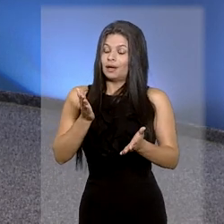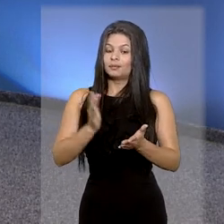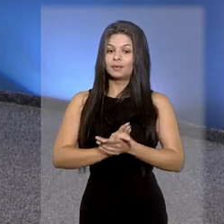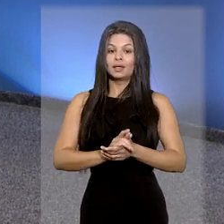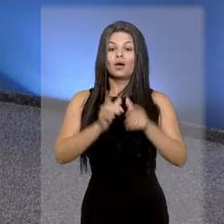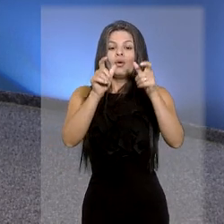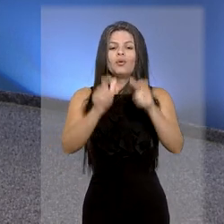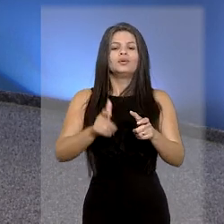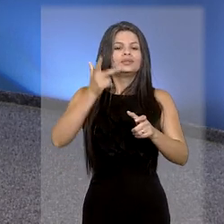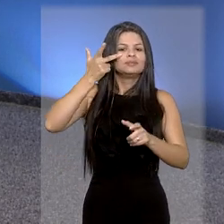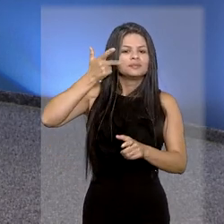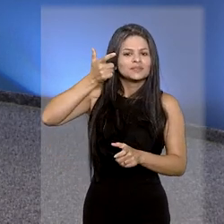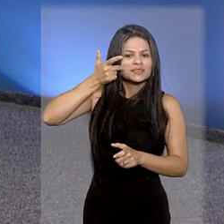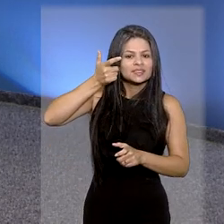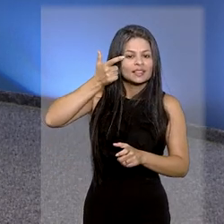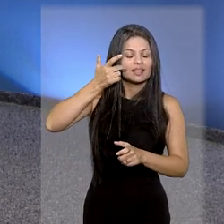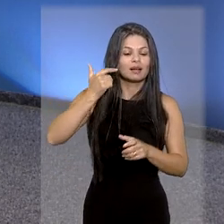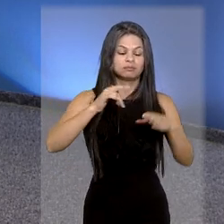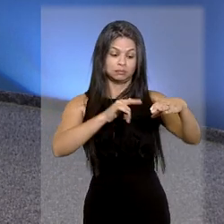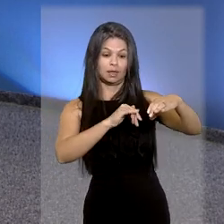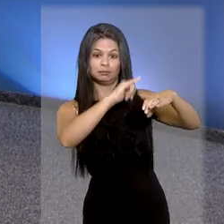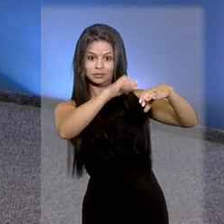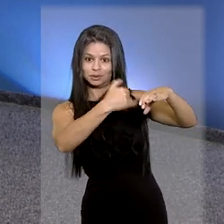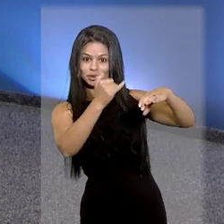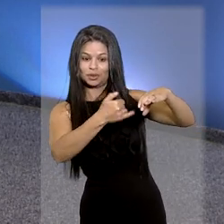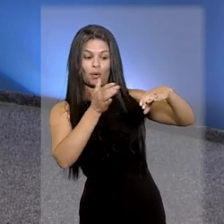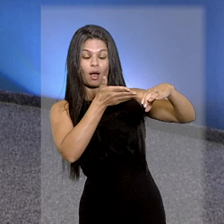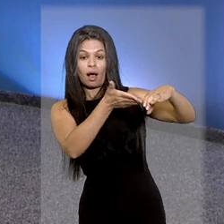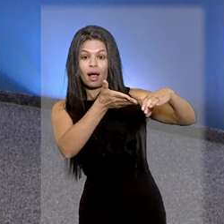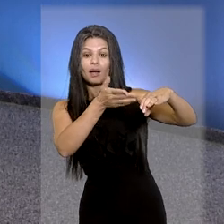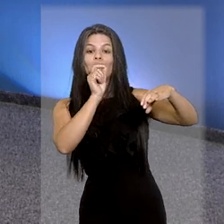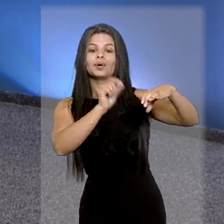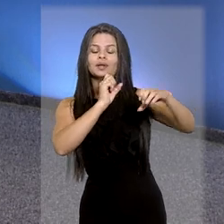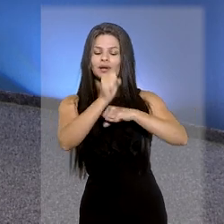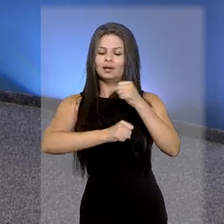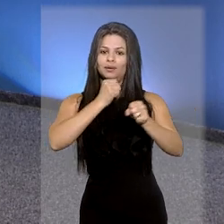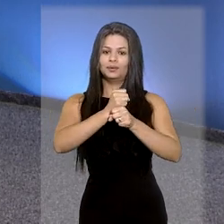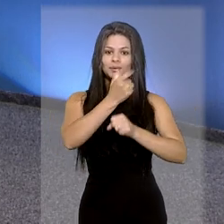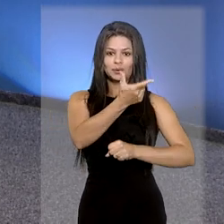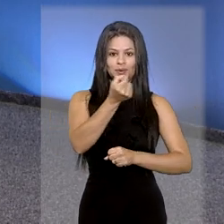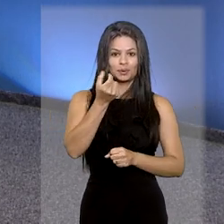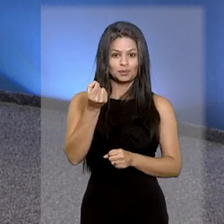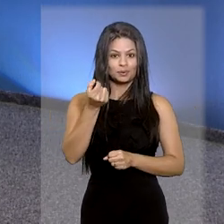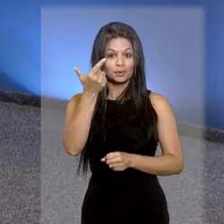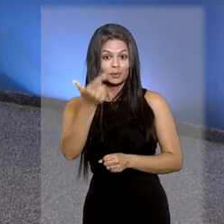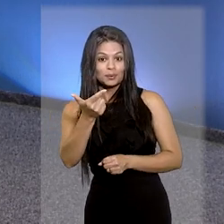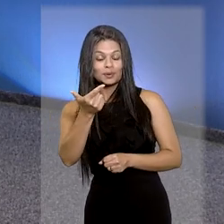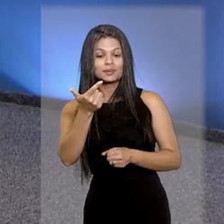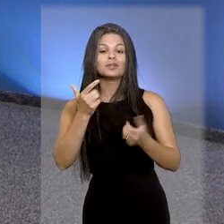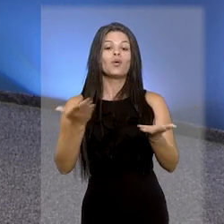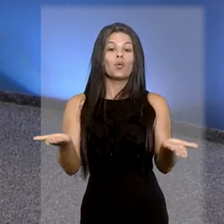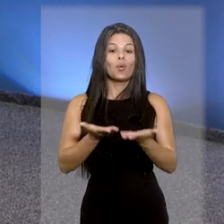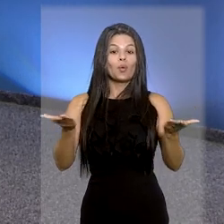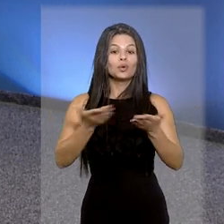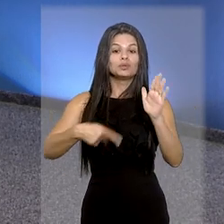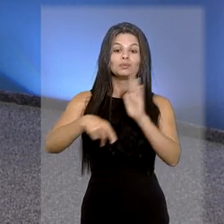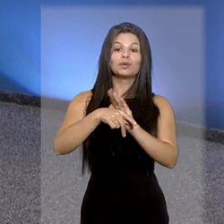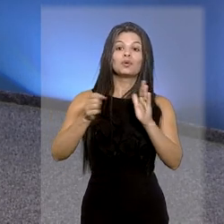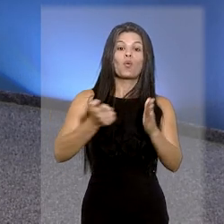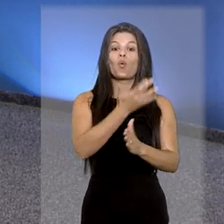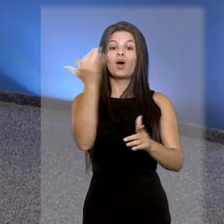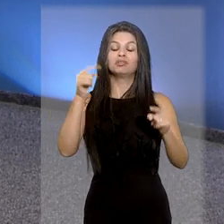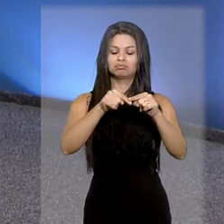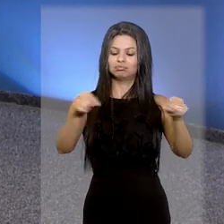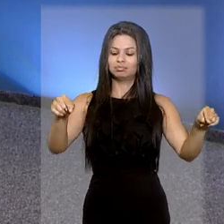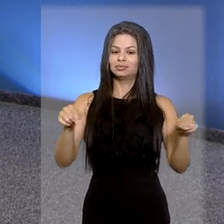localizada no Ceará a unidade de conservação foi instituída em 2002 contando hoje com uma área de